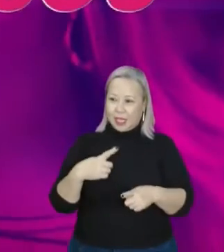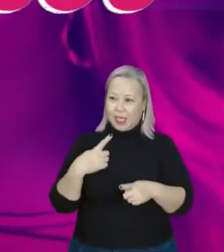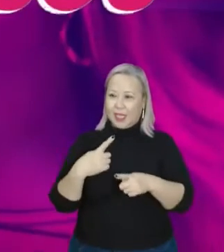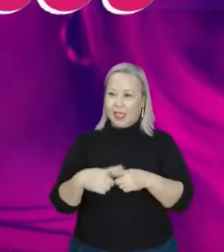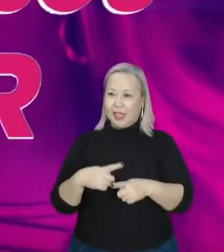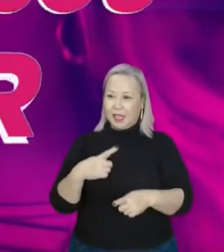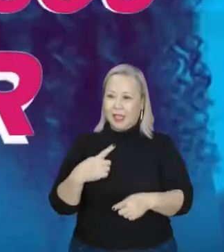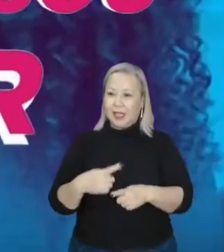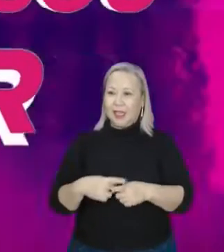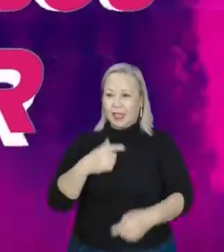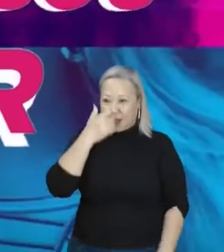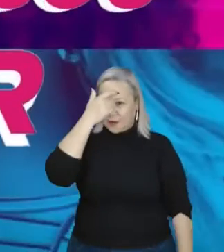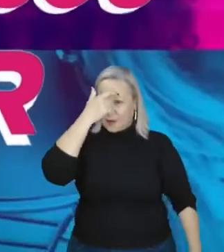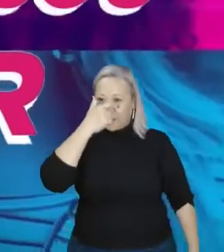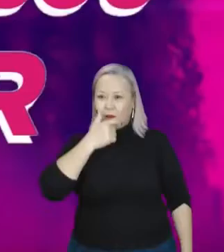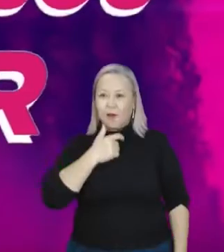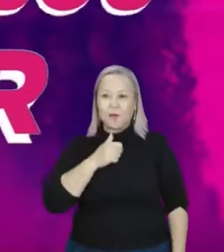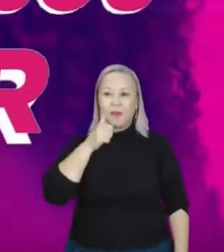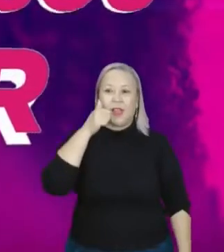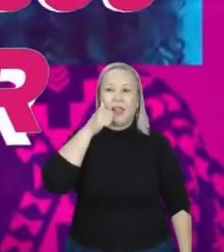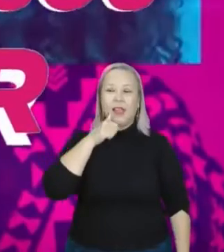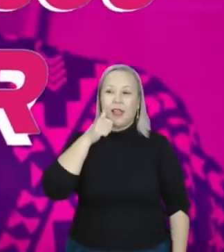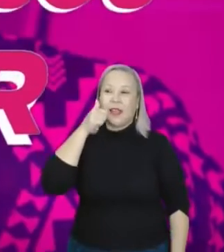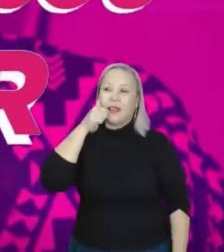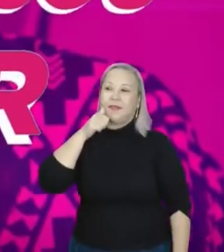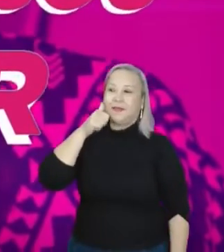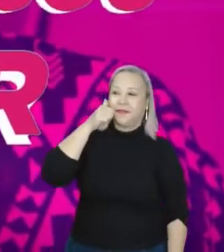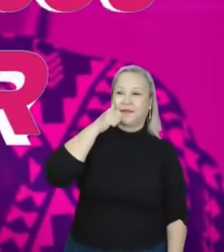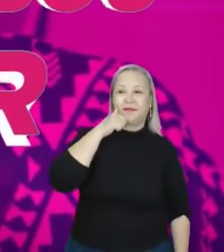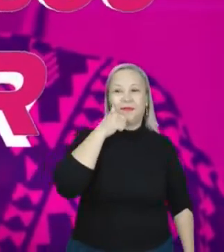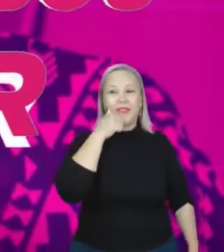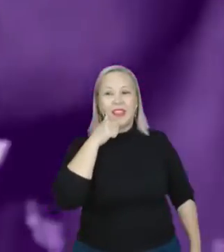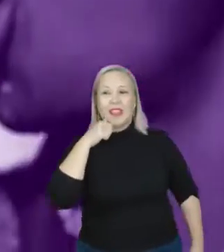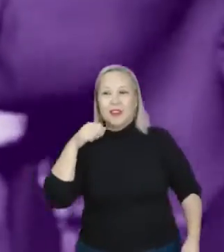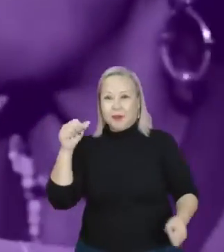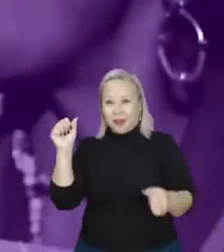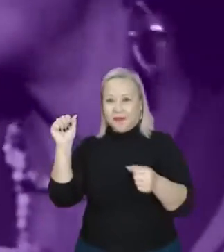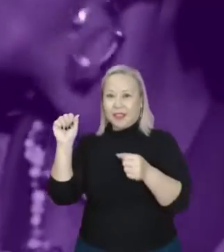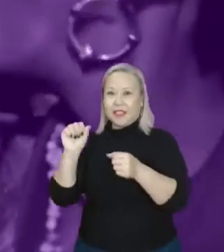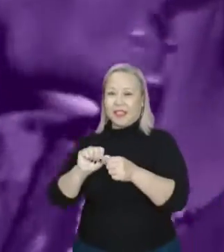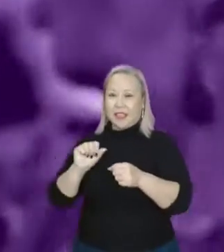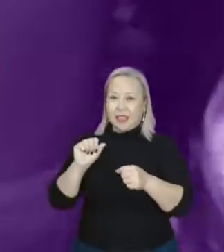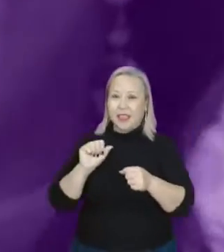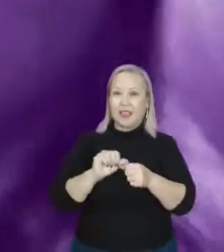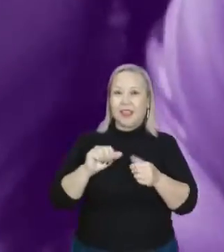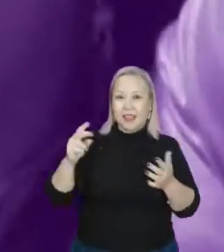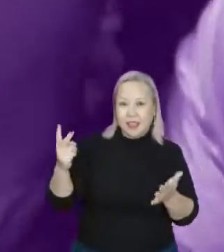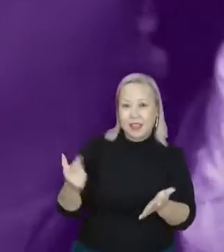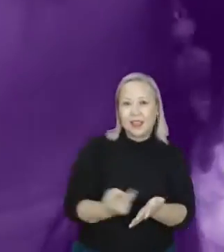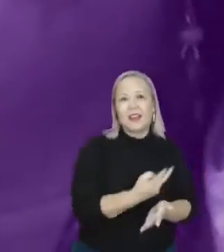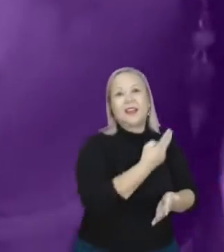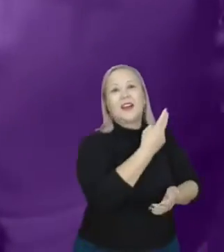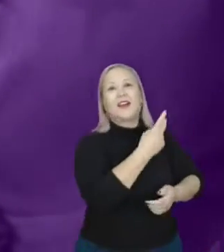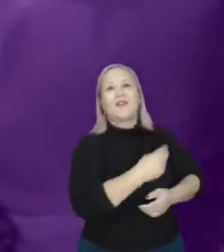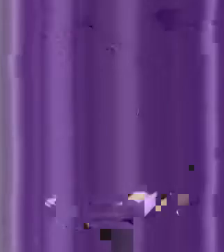Porque eu sou mulher pra fazer